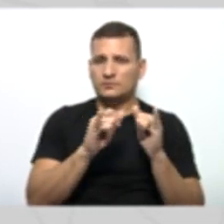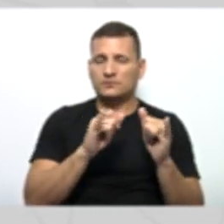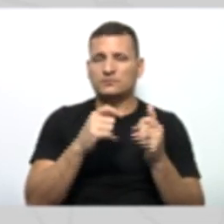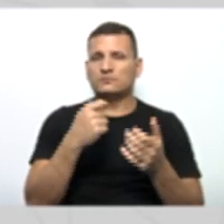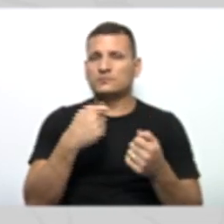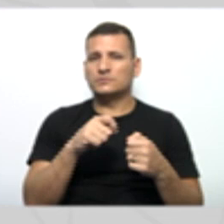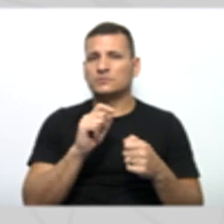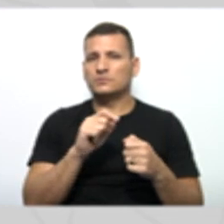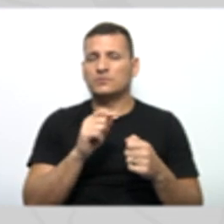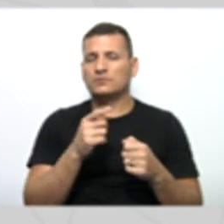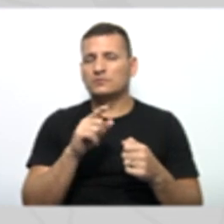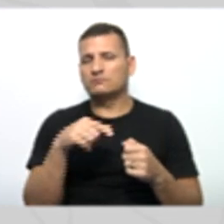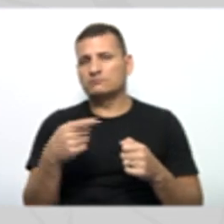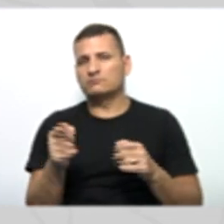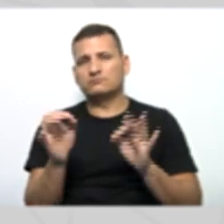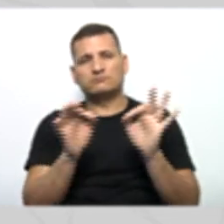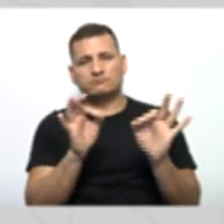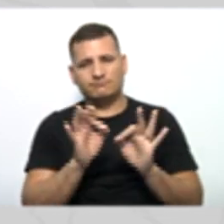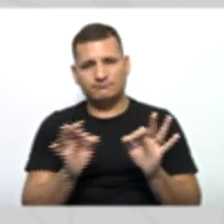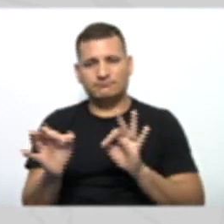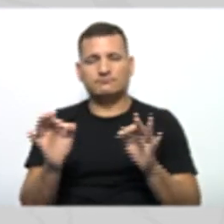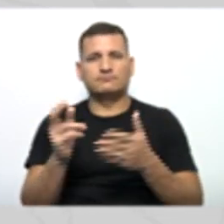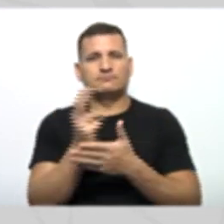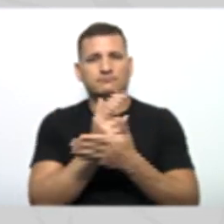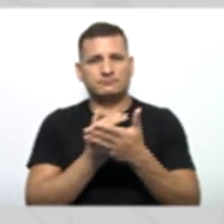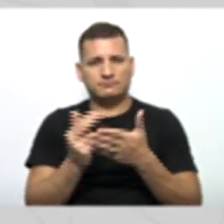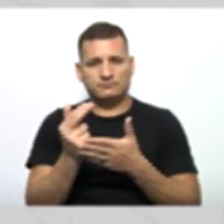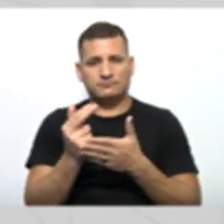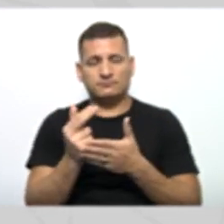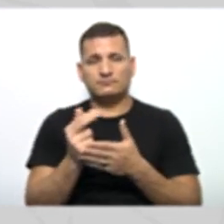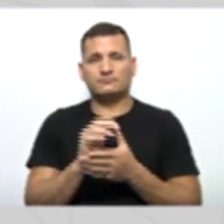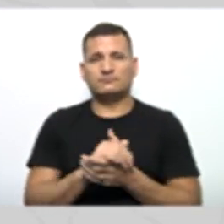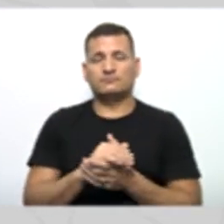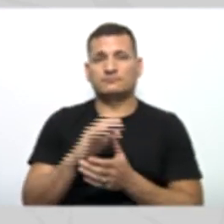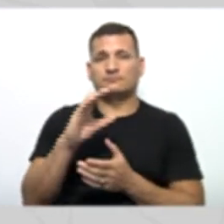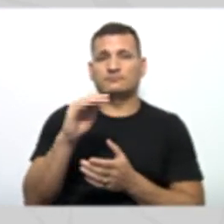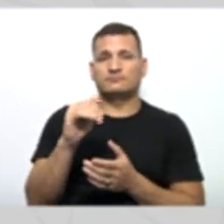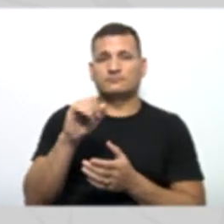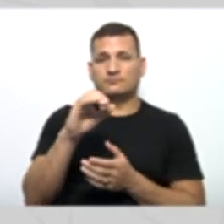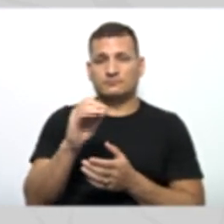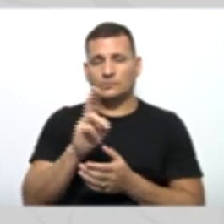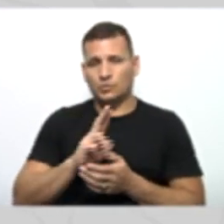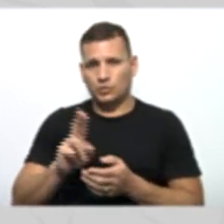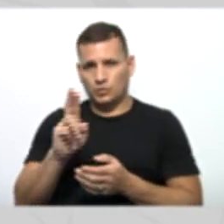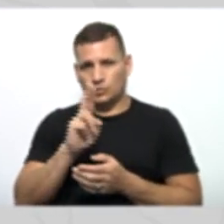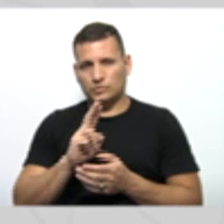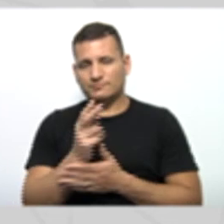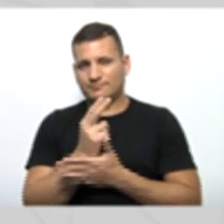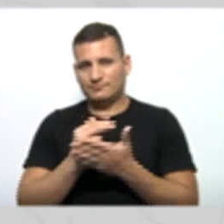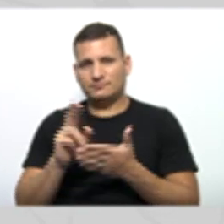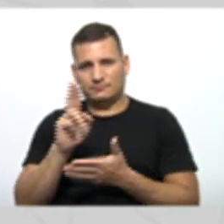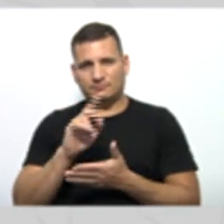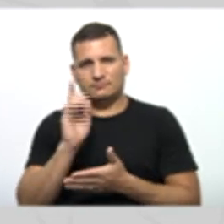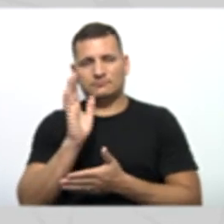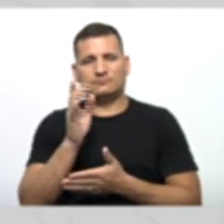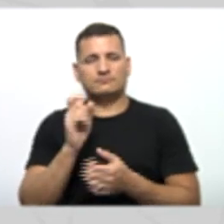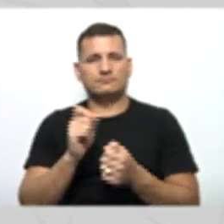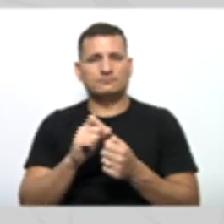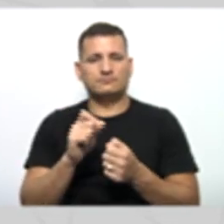ser modeladas através de diagrama. O diagrama de caso de uso, vocês já fizeram. Agora a gente precisa o